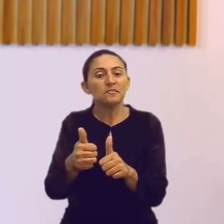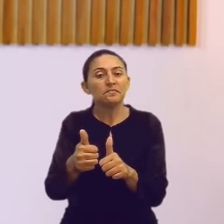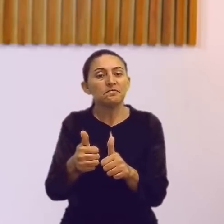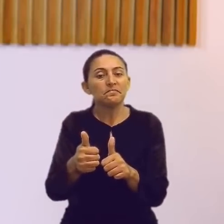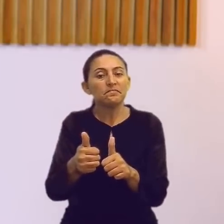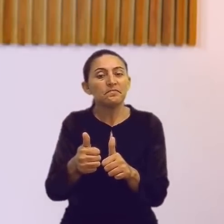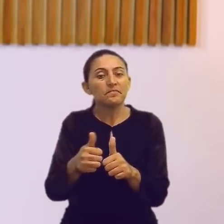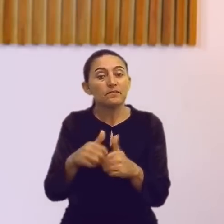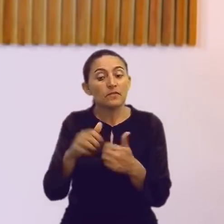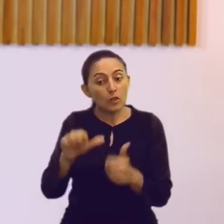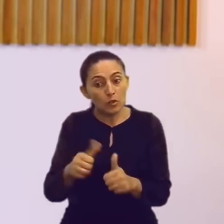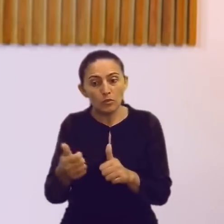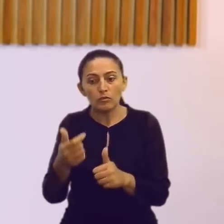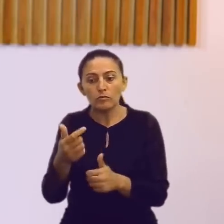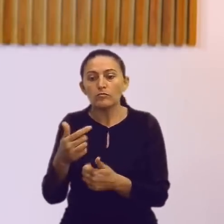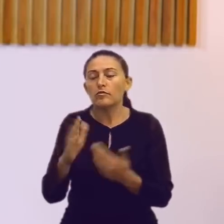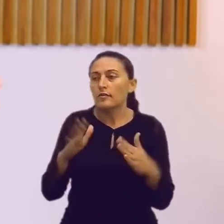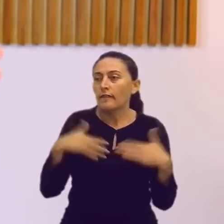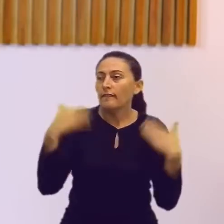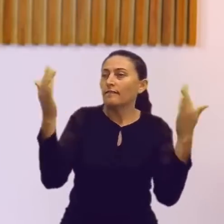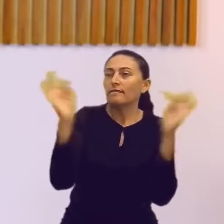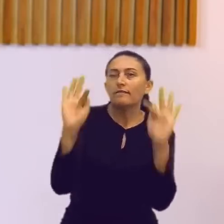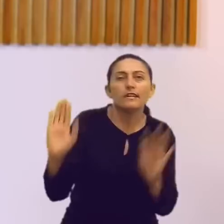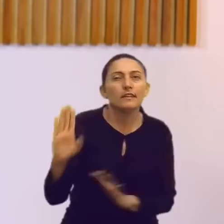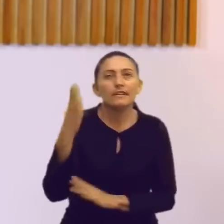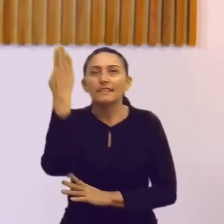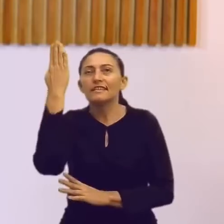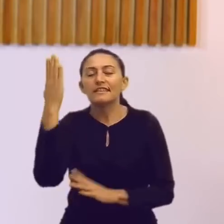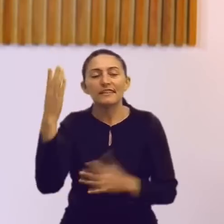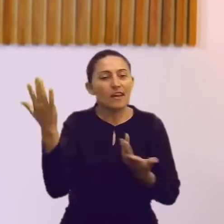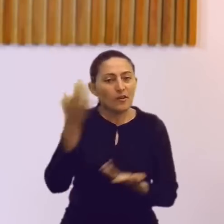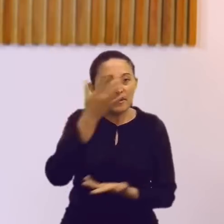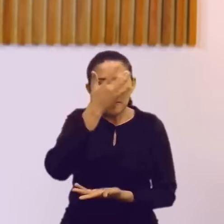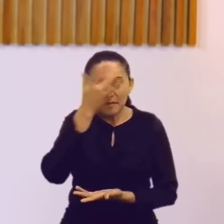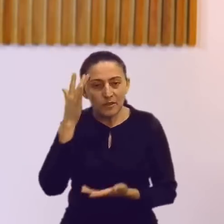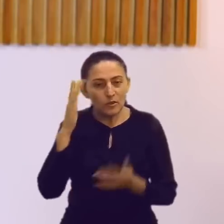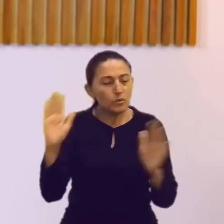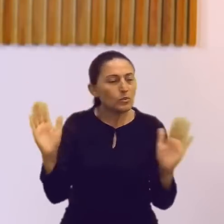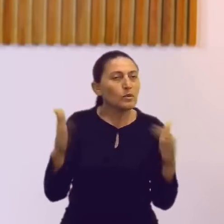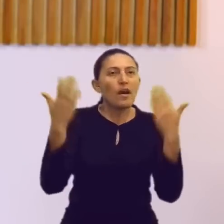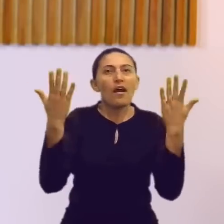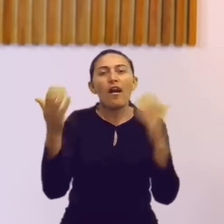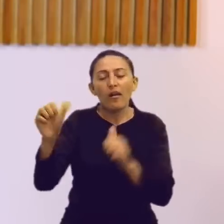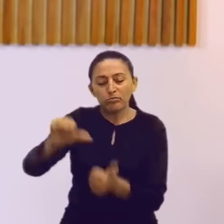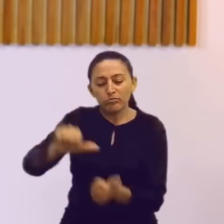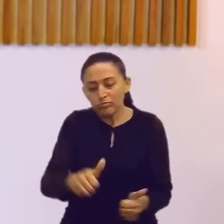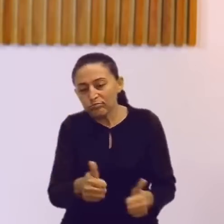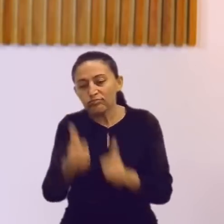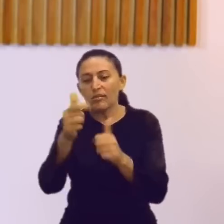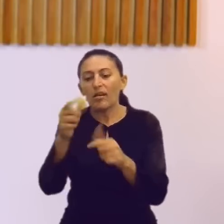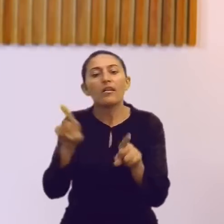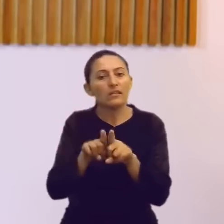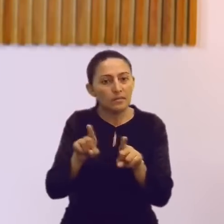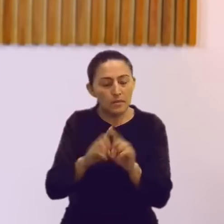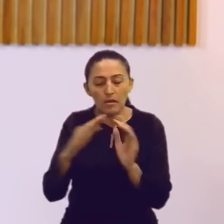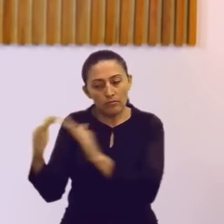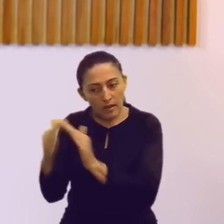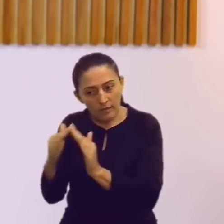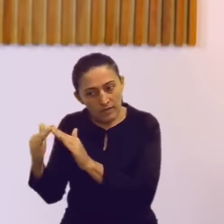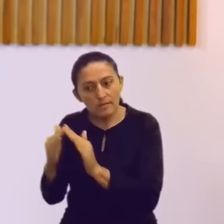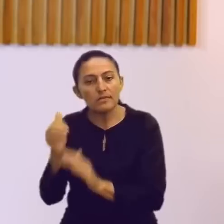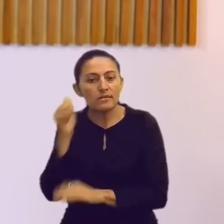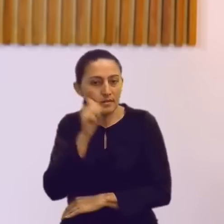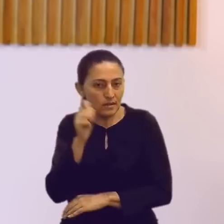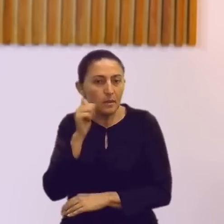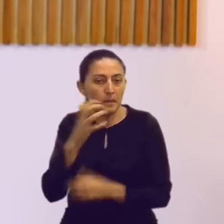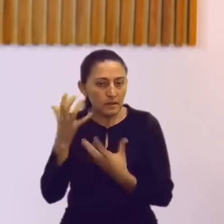um dia de festa, algumas pessoas desceram ao tanque batismal, aquela vizinha também da irmã foi